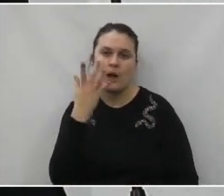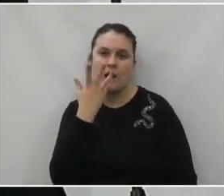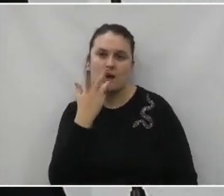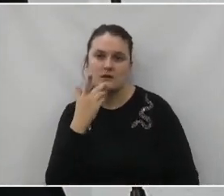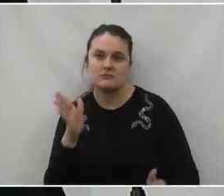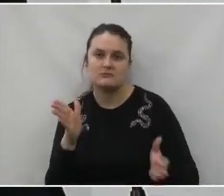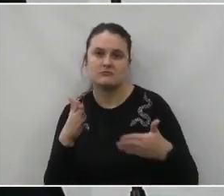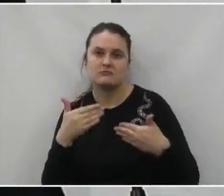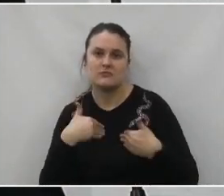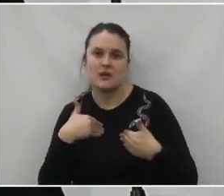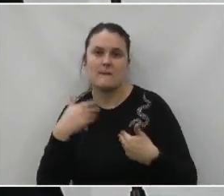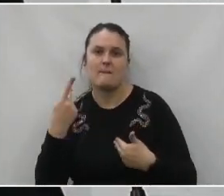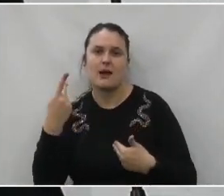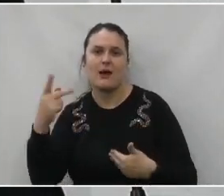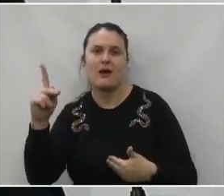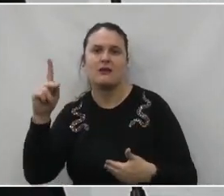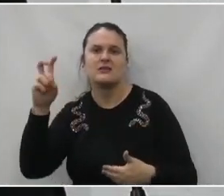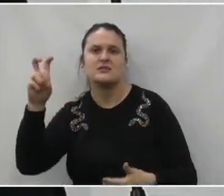autista em cada 5.000.